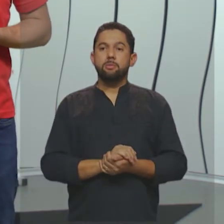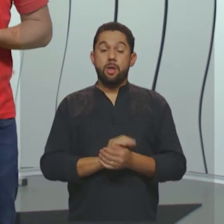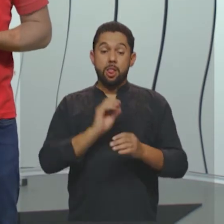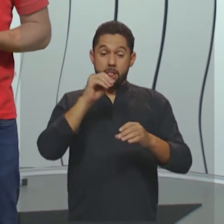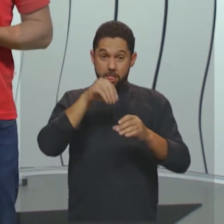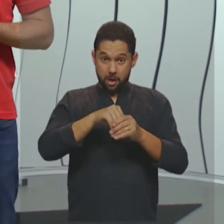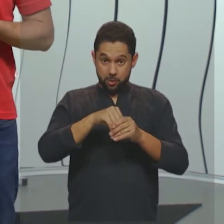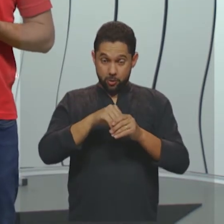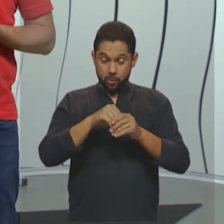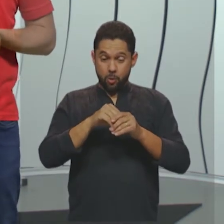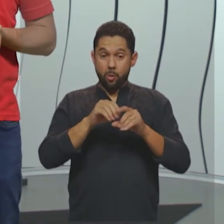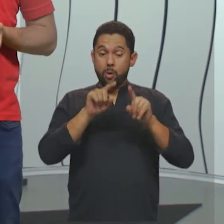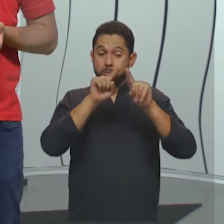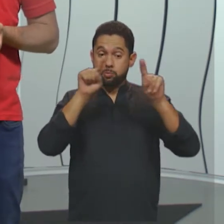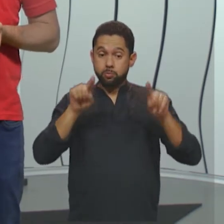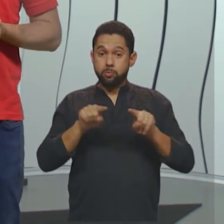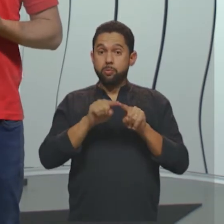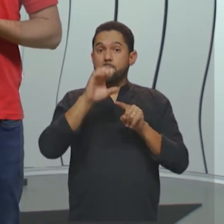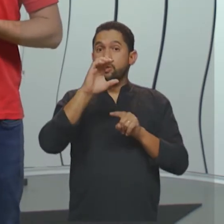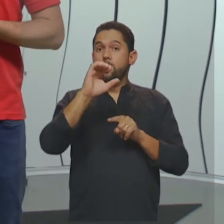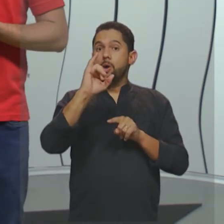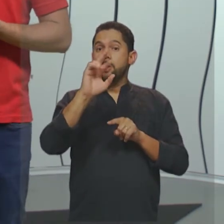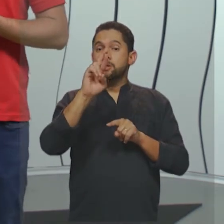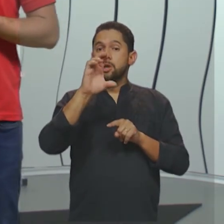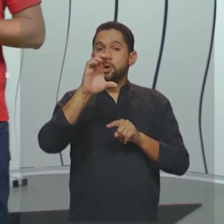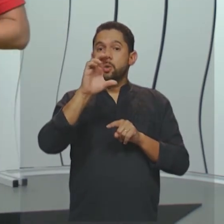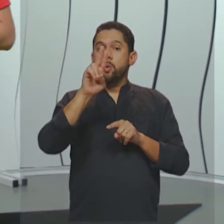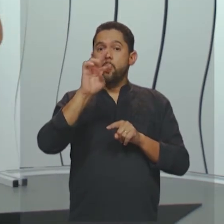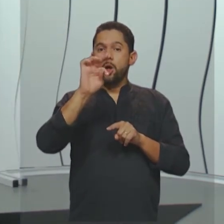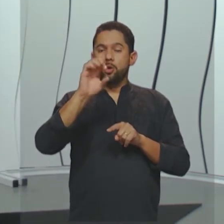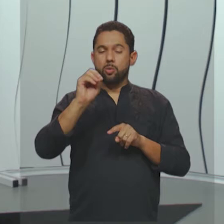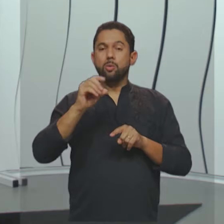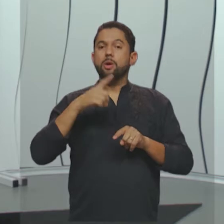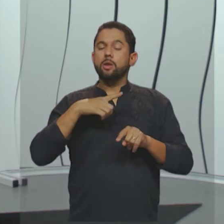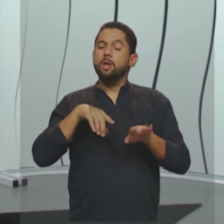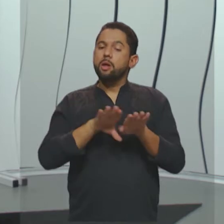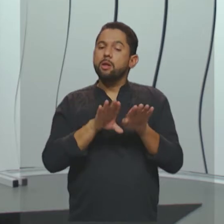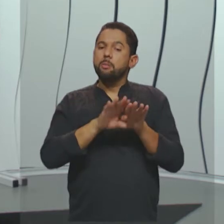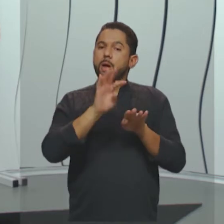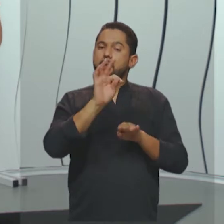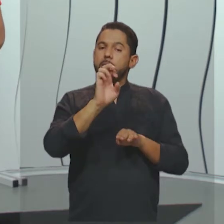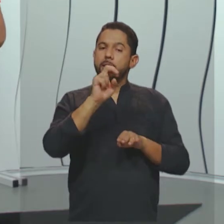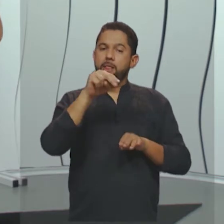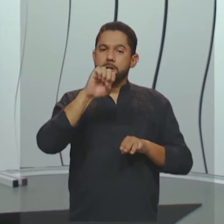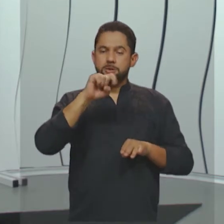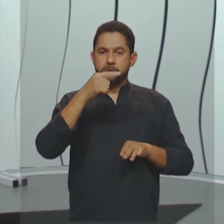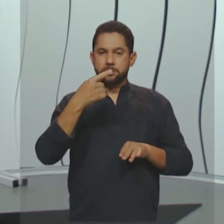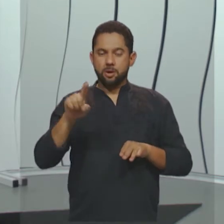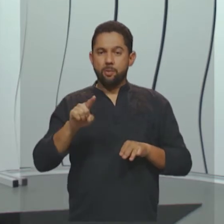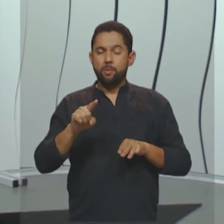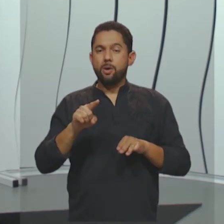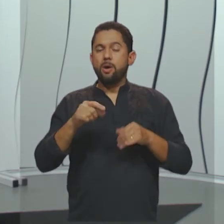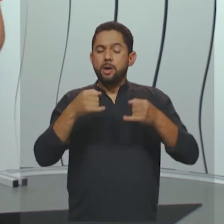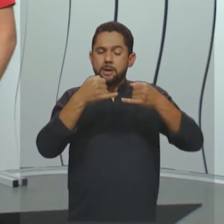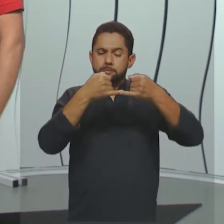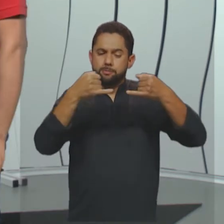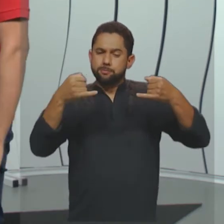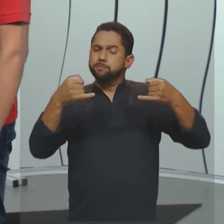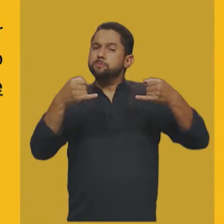corrente elétrica, diferença de potencial, também chamada de tensão elétrica, e a resistência elétrica.